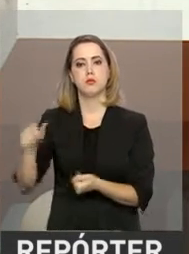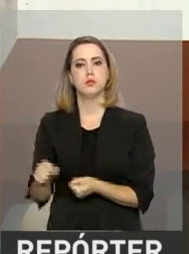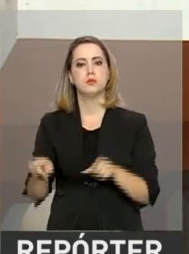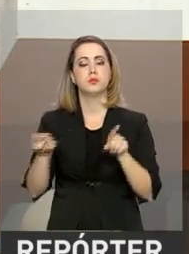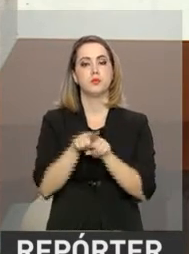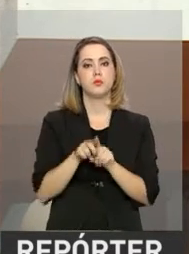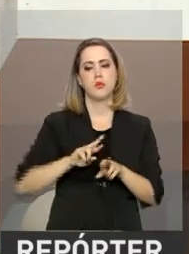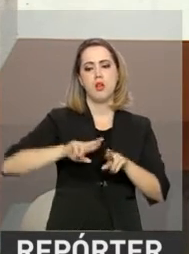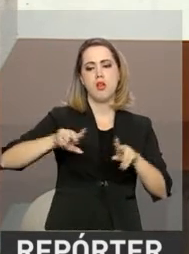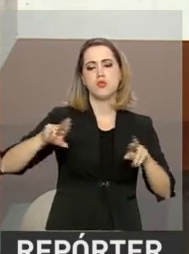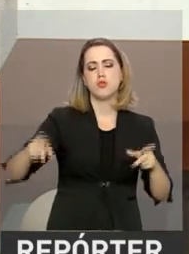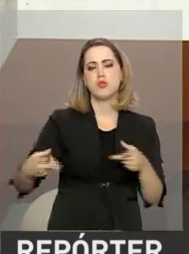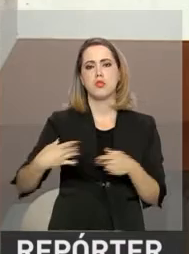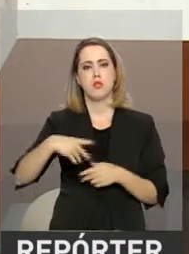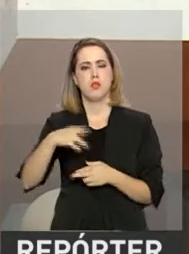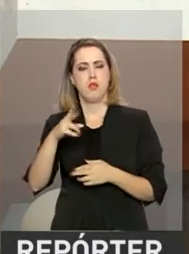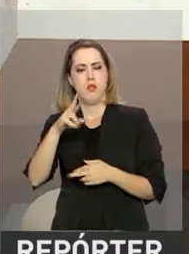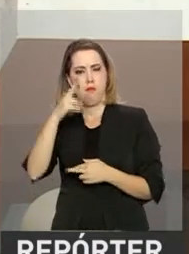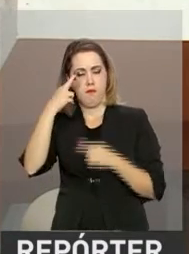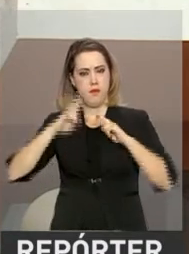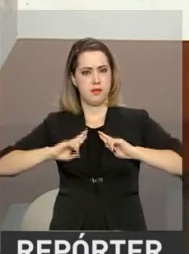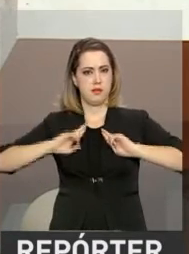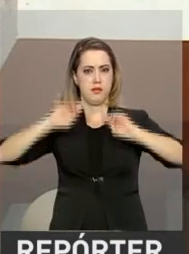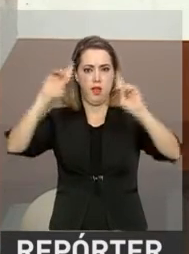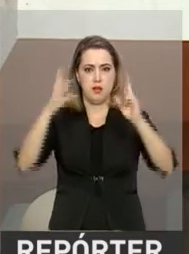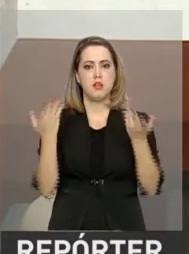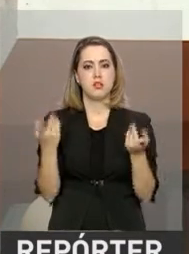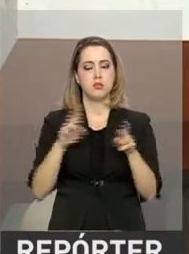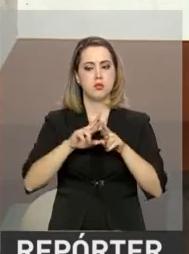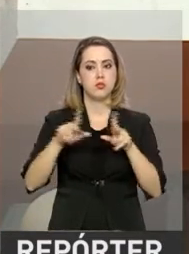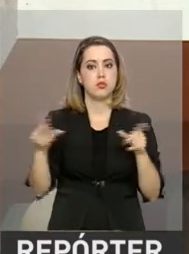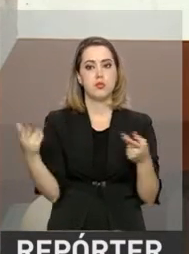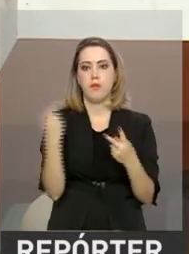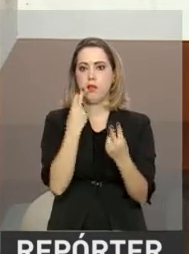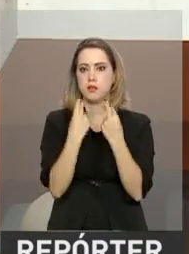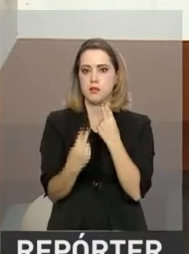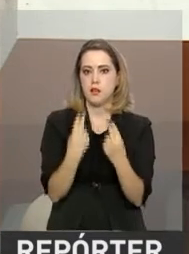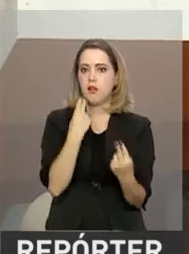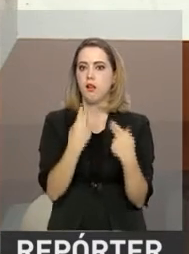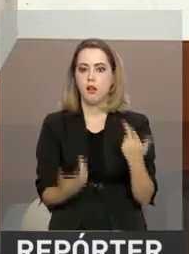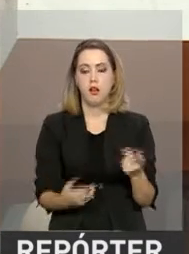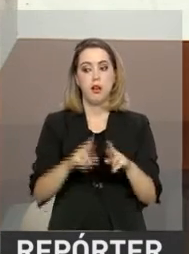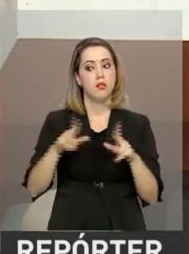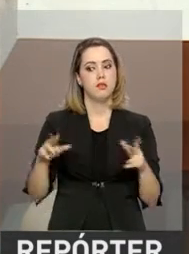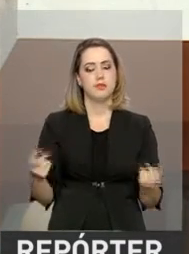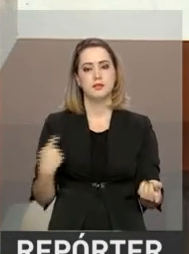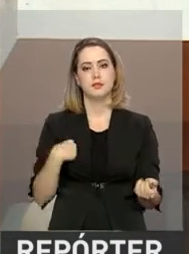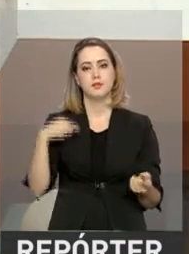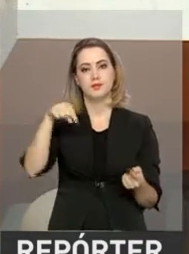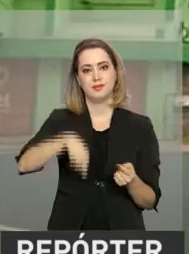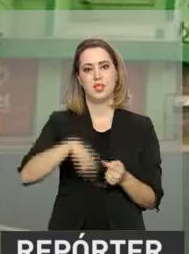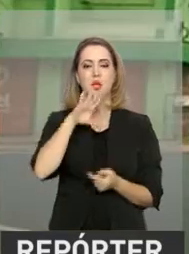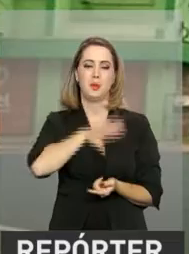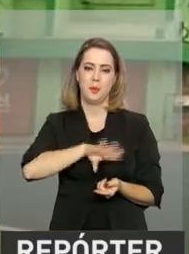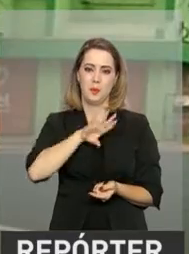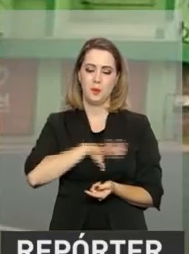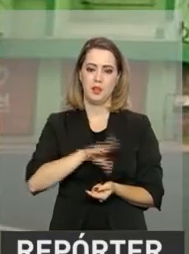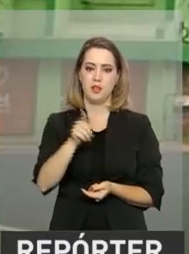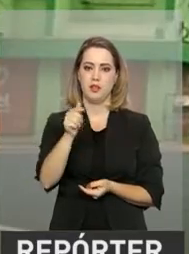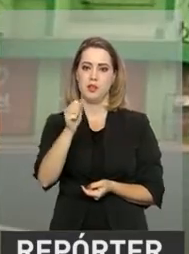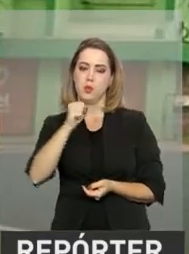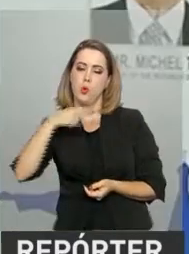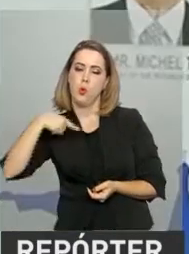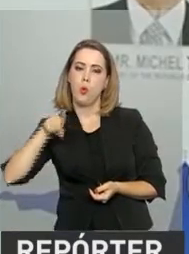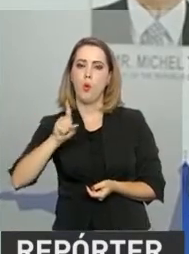religiões, hinduísmo, cristianismo, islamismo e também muitas línguas, hindi, inglês e aqui em Goa, o português. Goa, a cidade